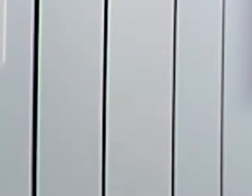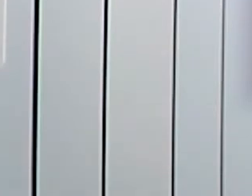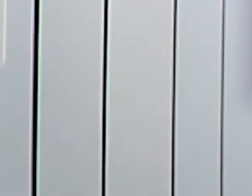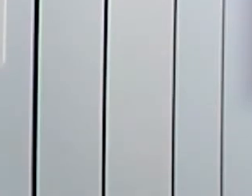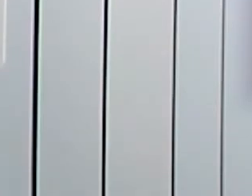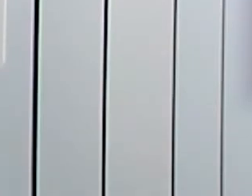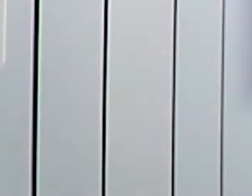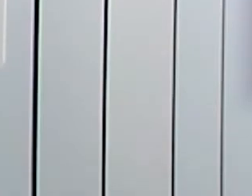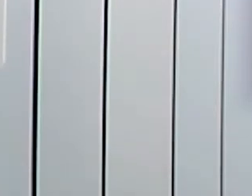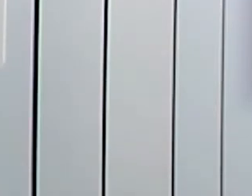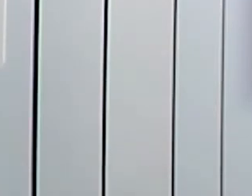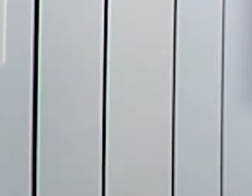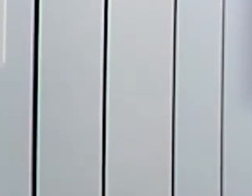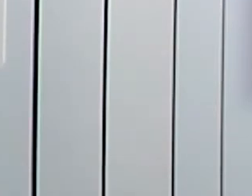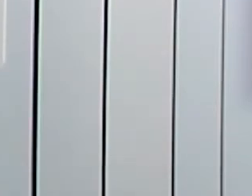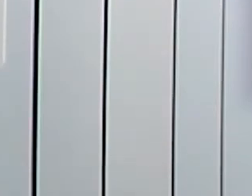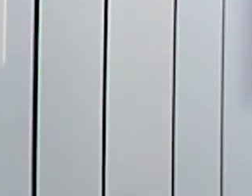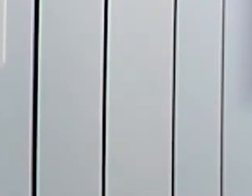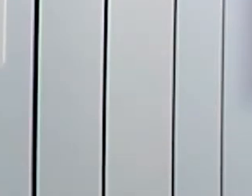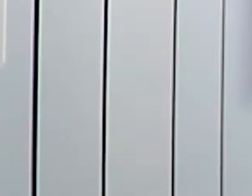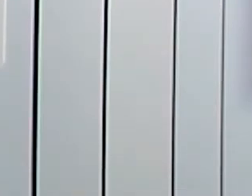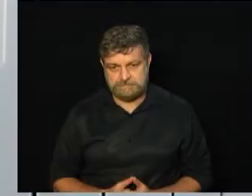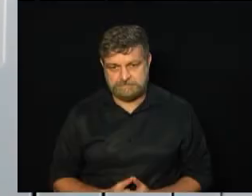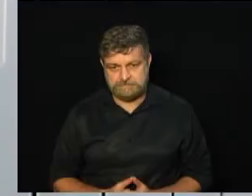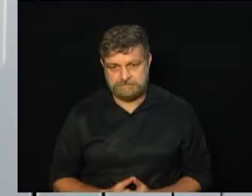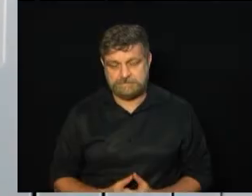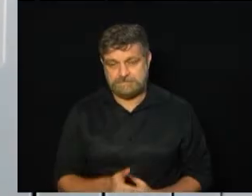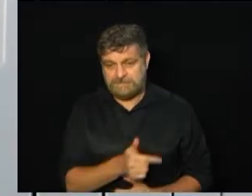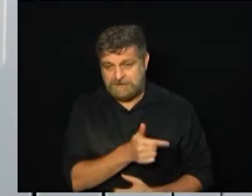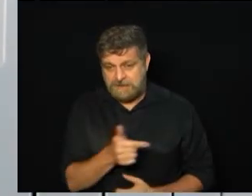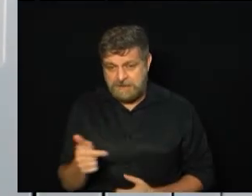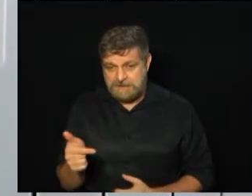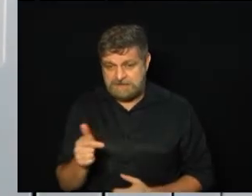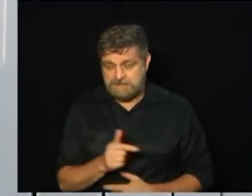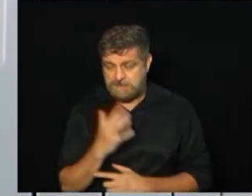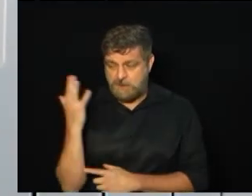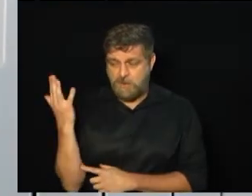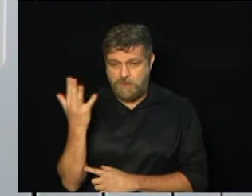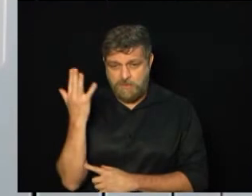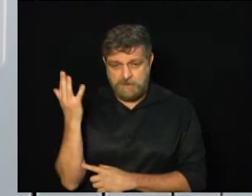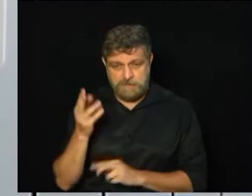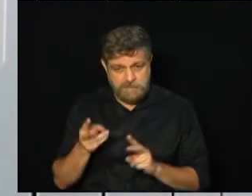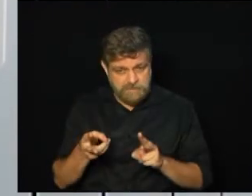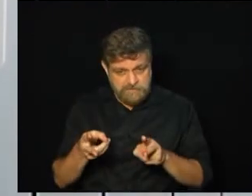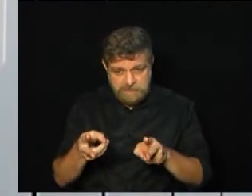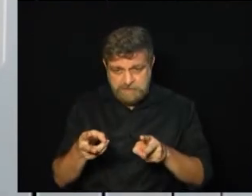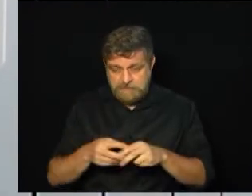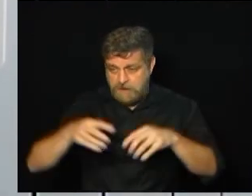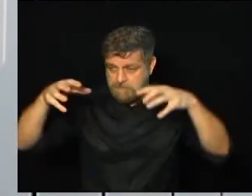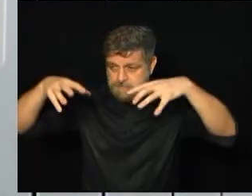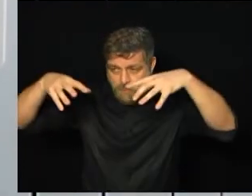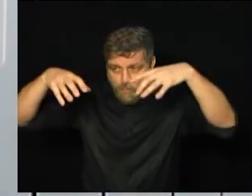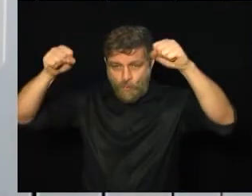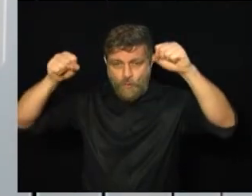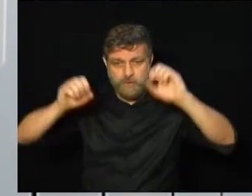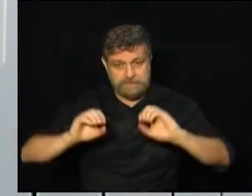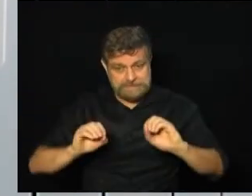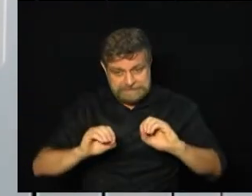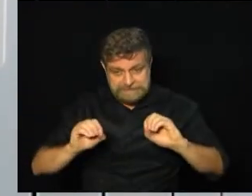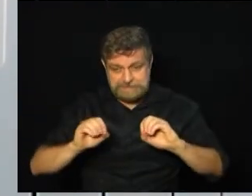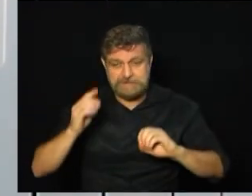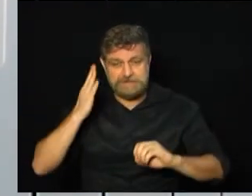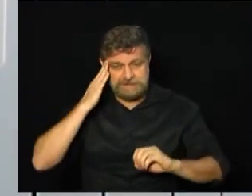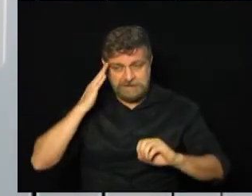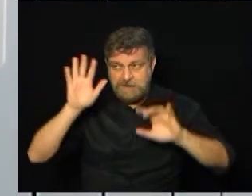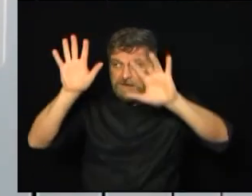A semana começou com o tempo estável. Hoje, quarta-feira, não tem previsão de chuva, apesar que a nebulosidade